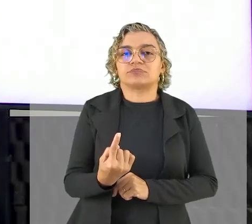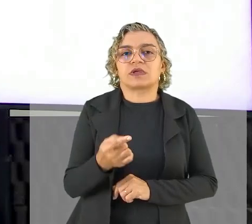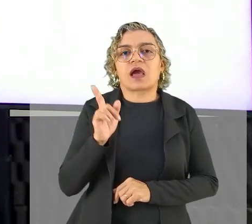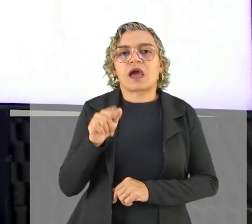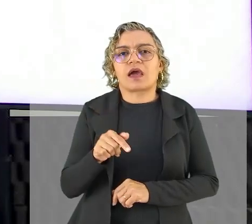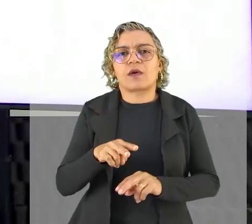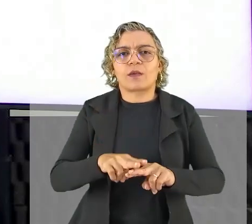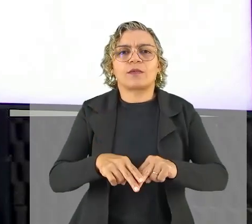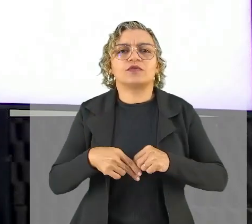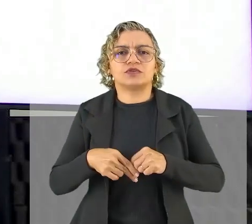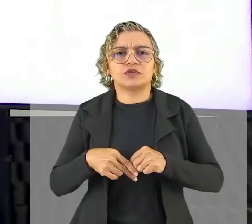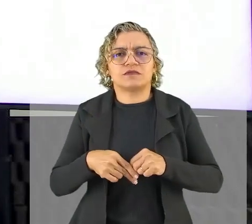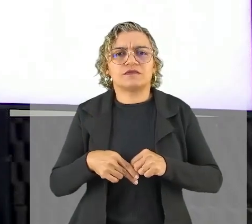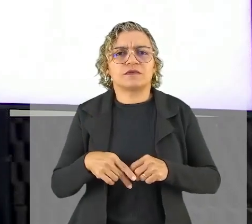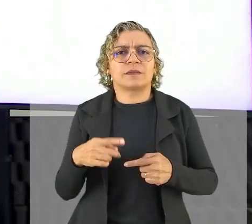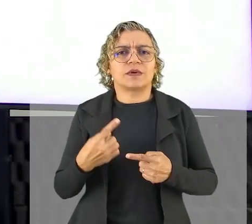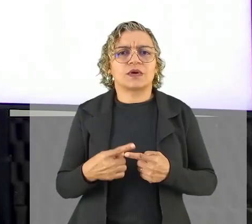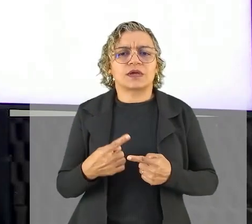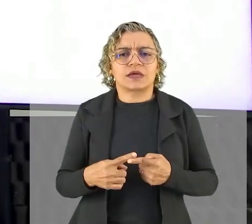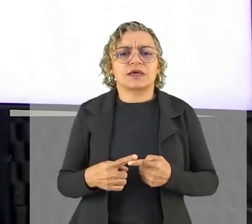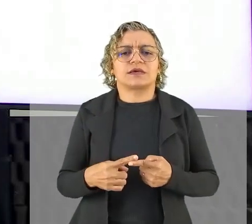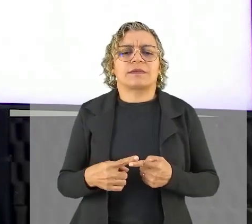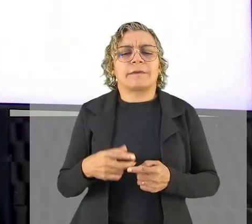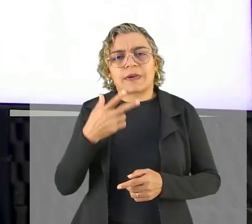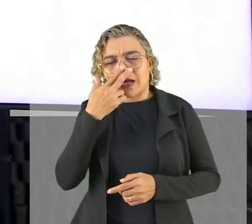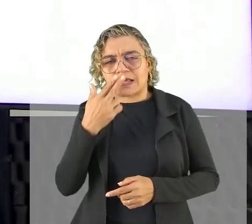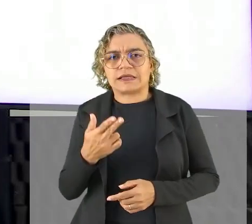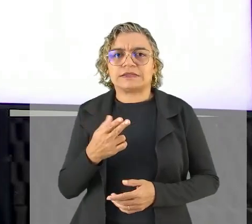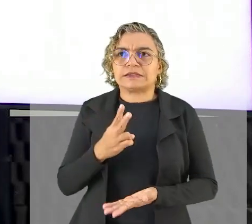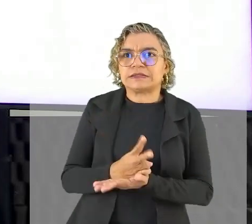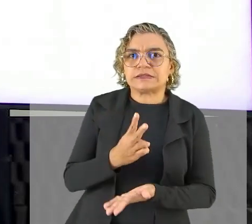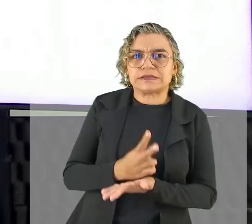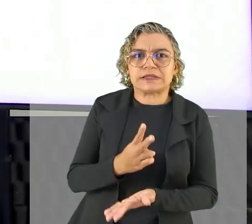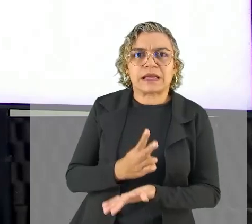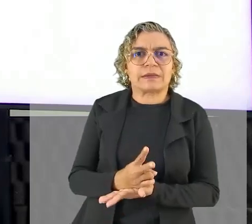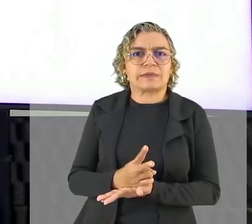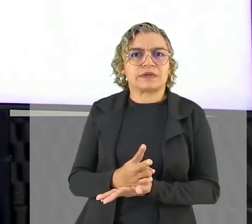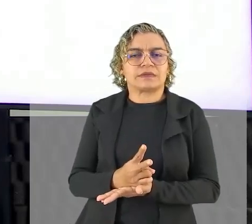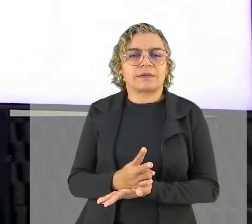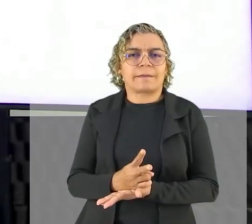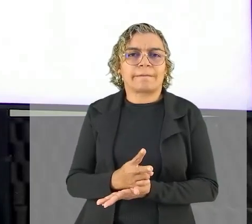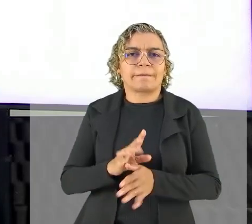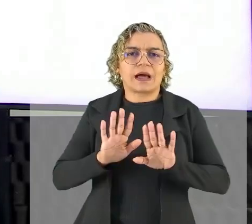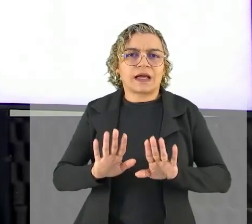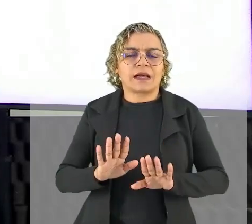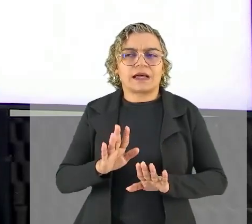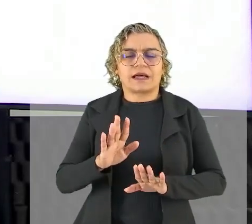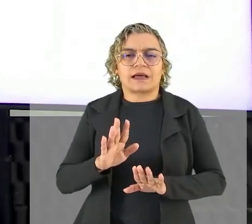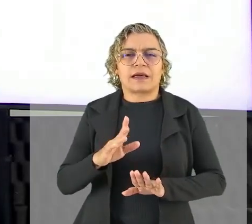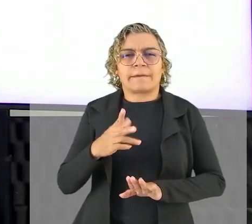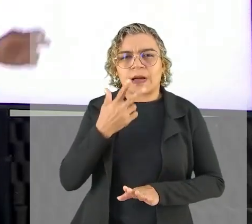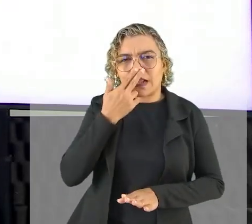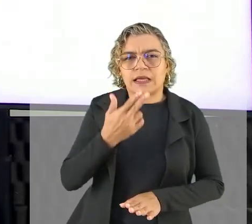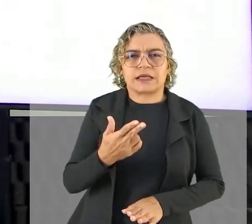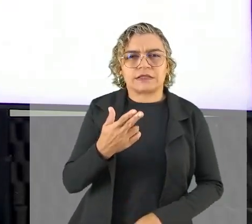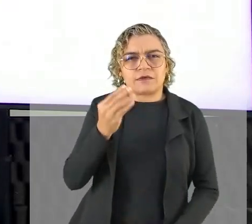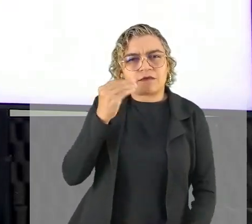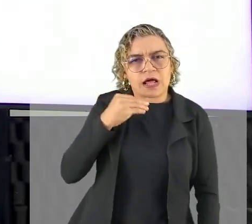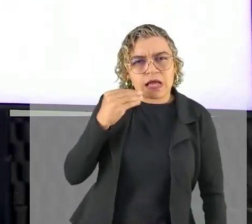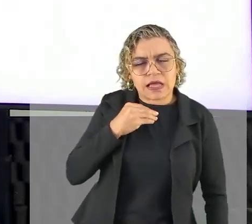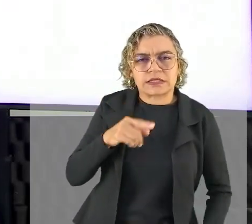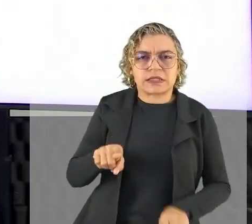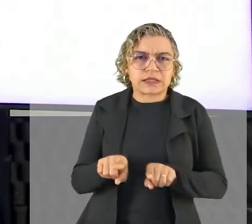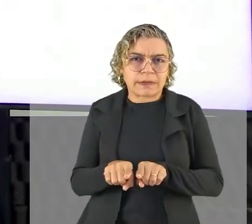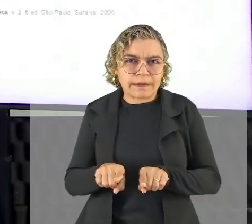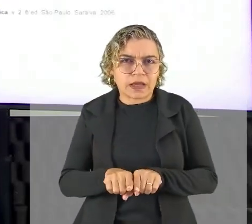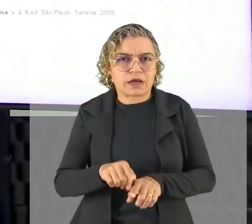e simplesmente dessa mesma pessoa, que só permanece nesse estado por pura fraqueza, por pura covardia.